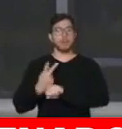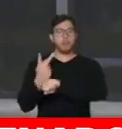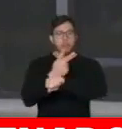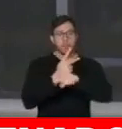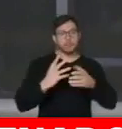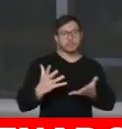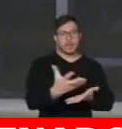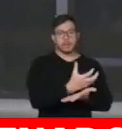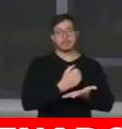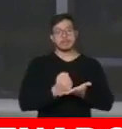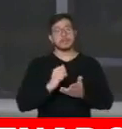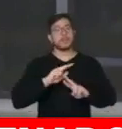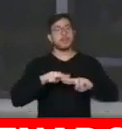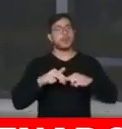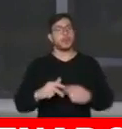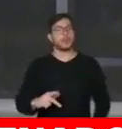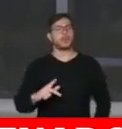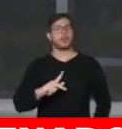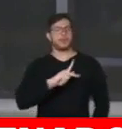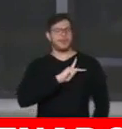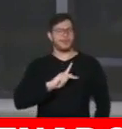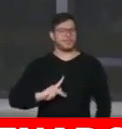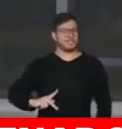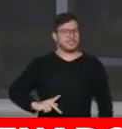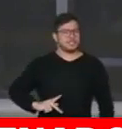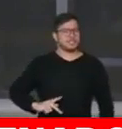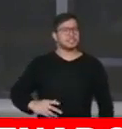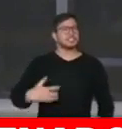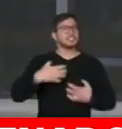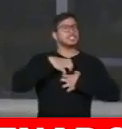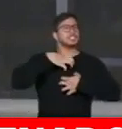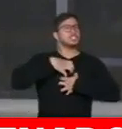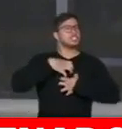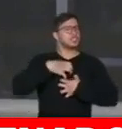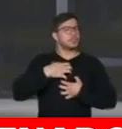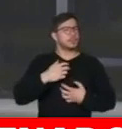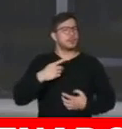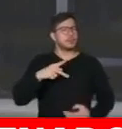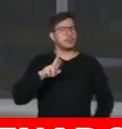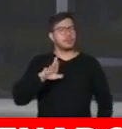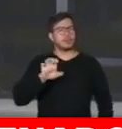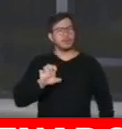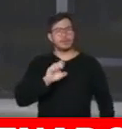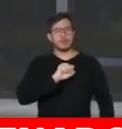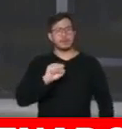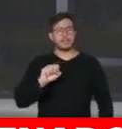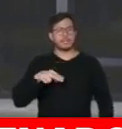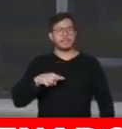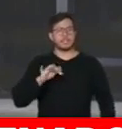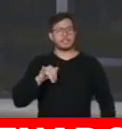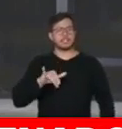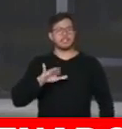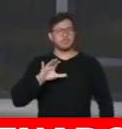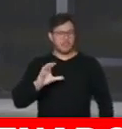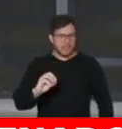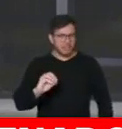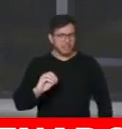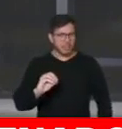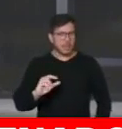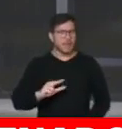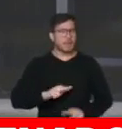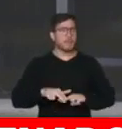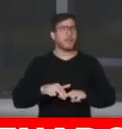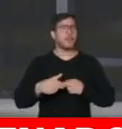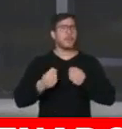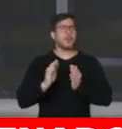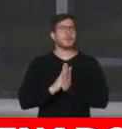um pressentimento. Pressentimento? Através de versículos. Olha como usam a Bíblia indevidamente. E